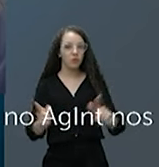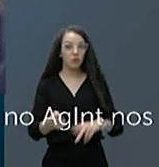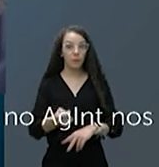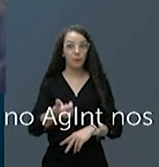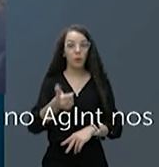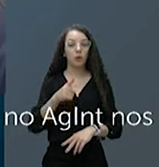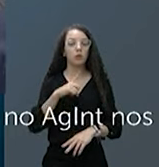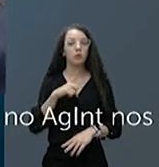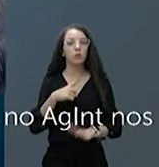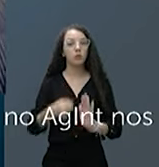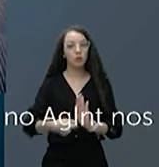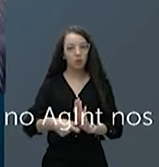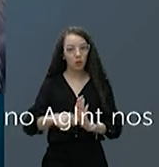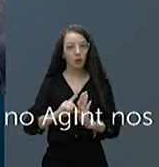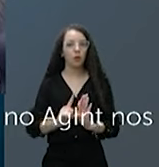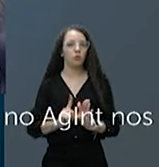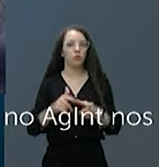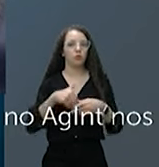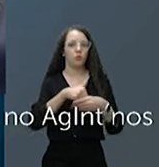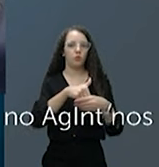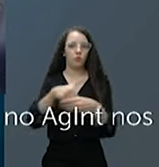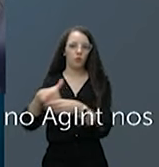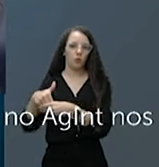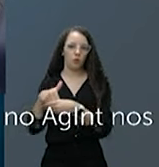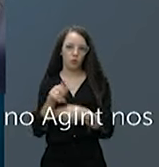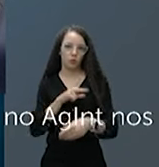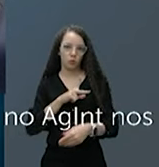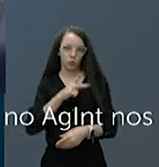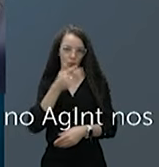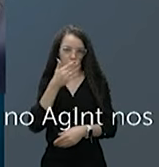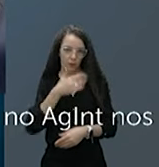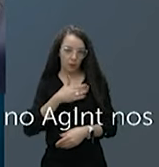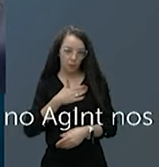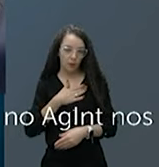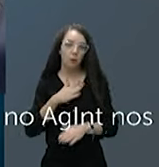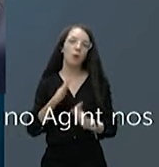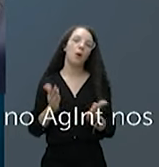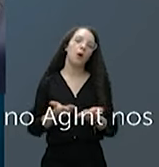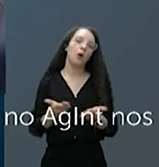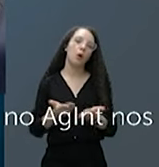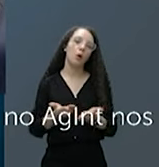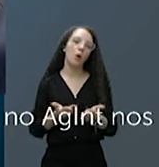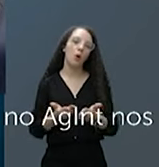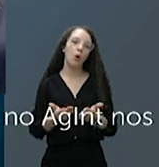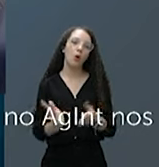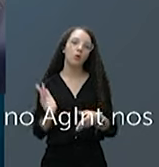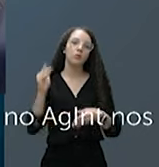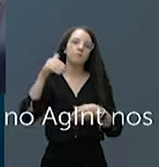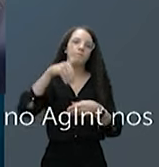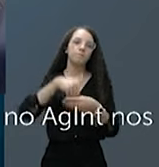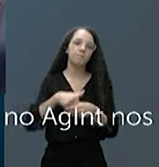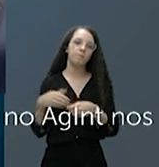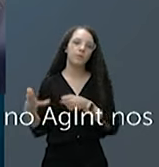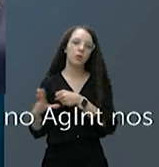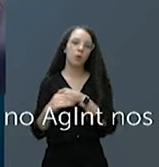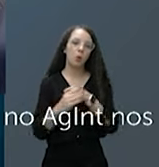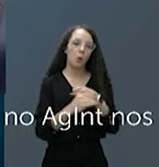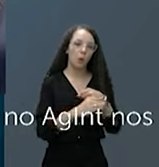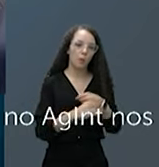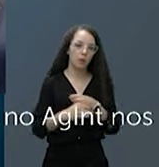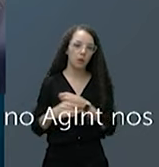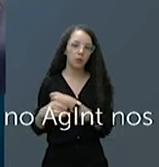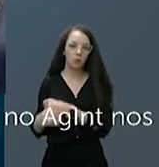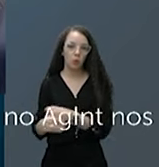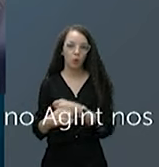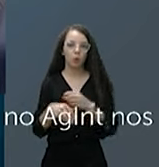existia no meu voto acaba por ser incorporada na última versão do voto do ministro Og, de maneira